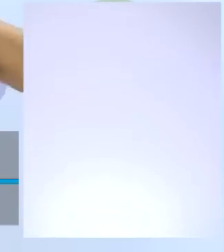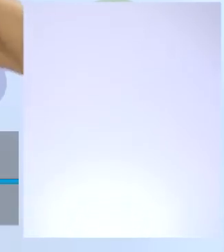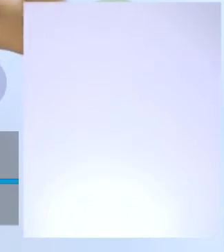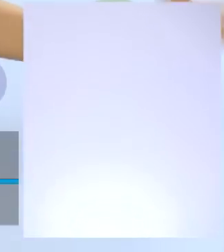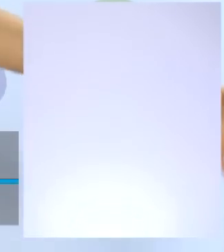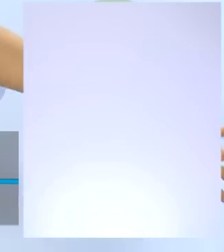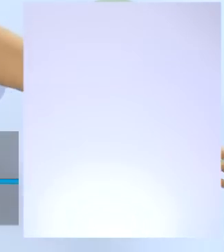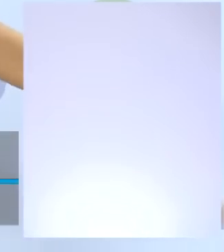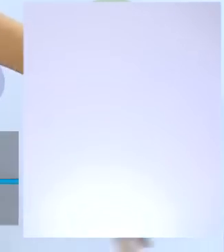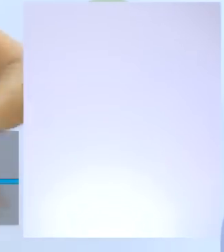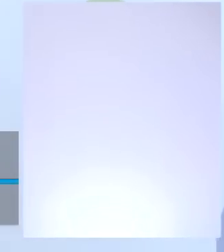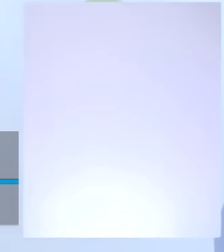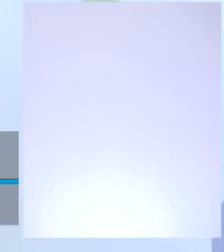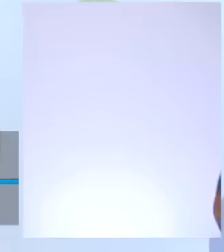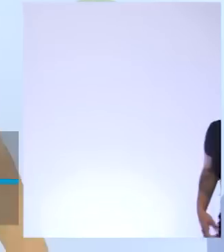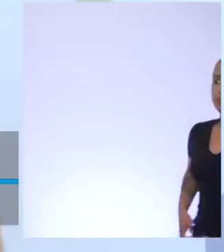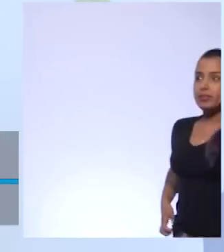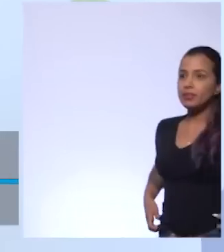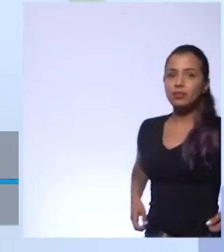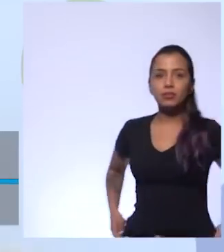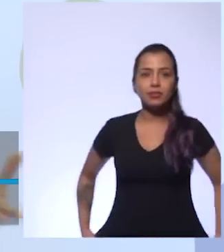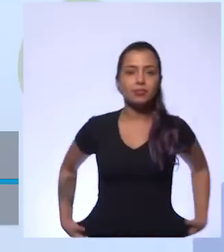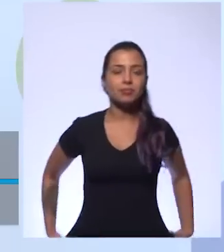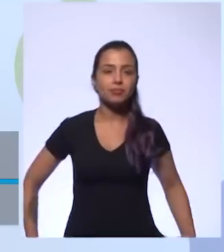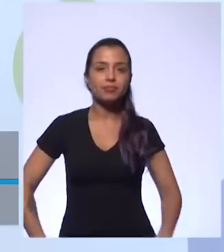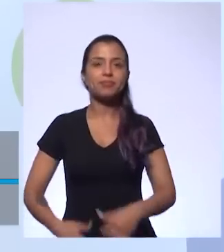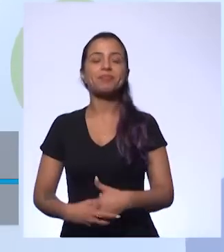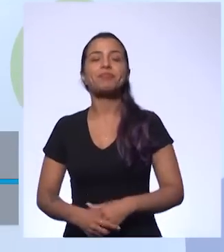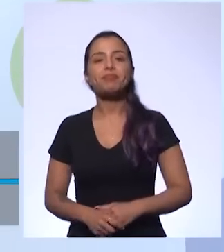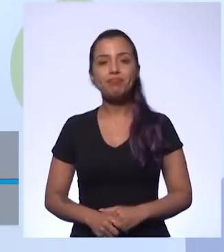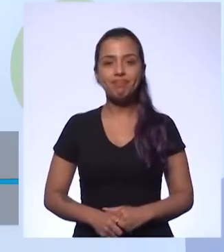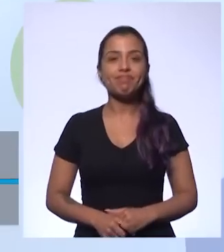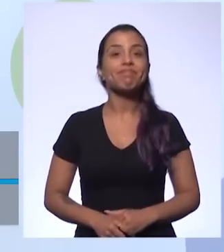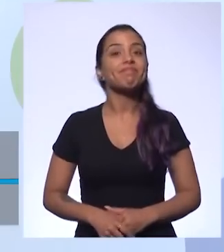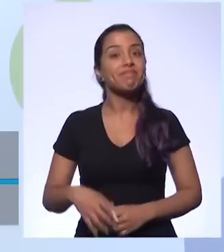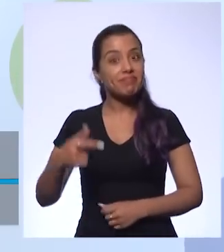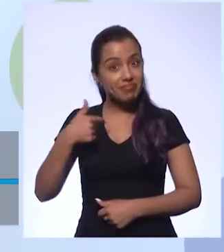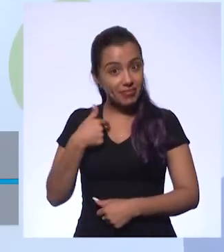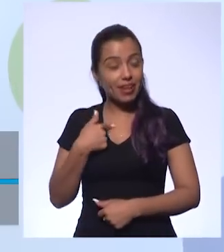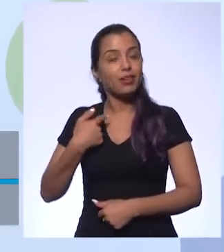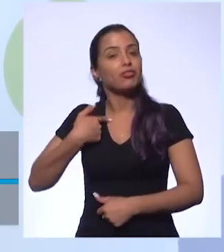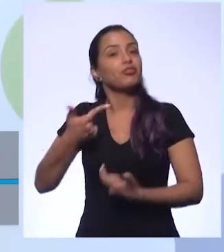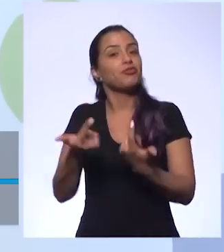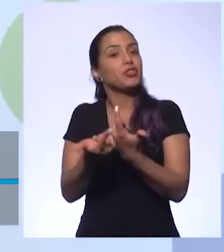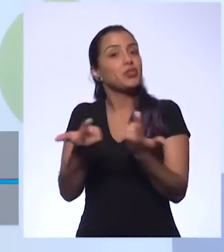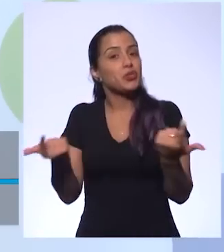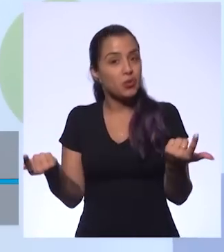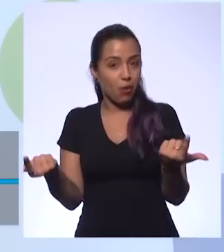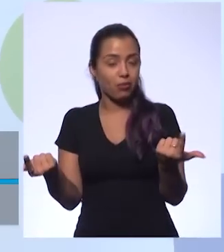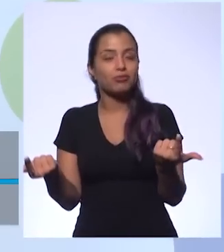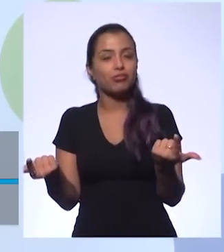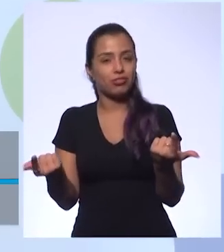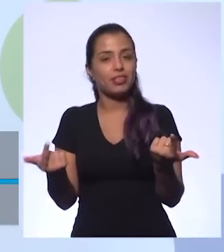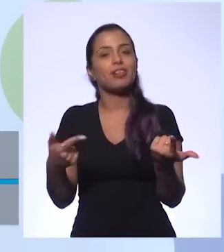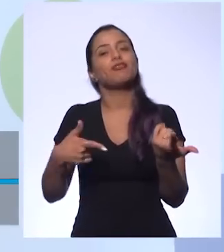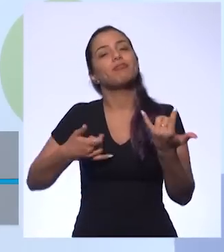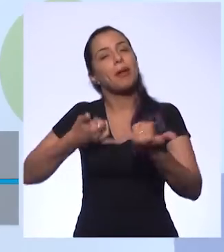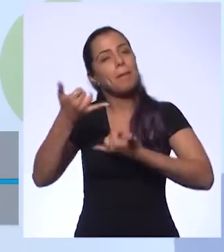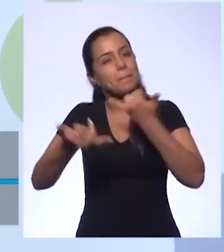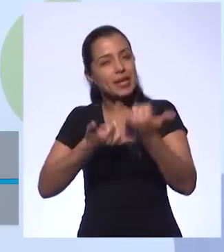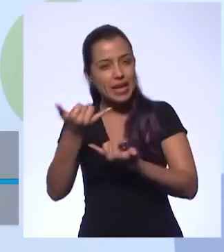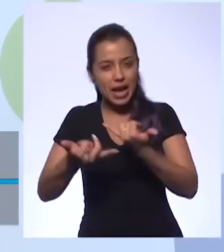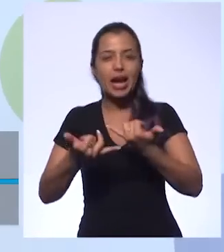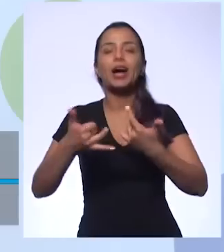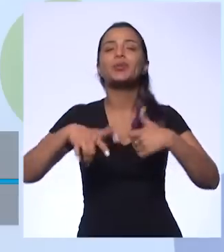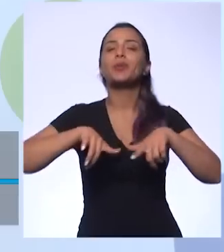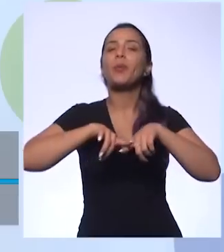brincavam muito no mato? Vocês correram bastante, subiram em árvore? Eu tive a sorte de brincar bastante ainda em espaços